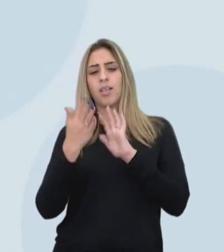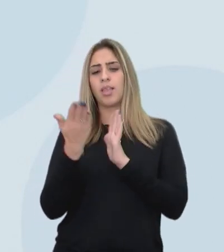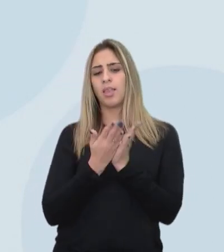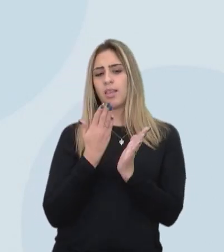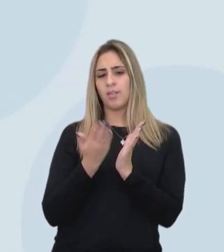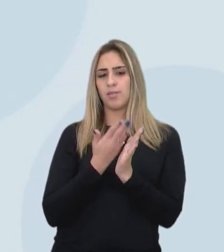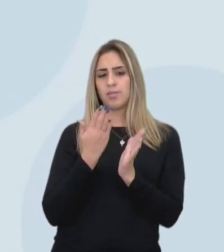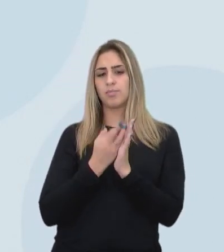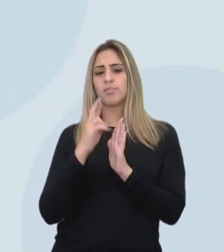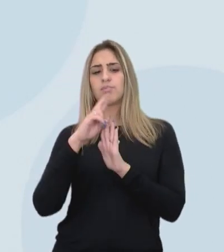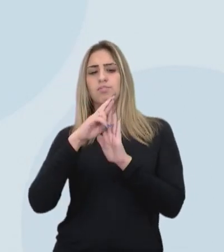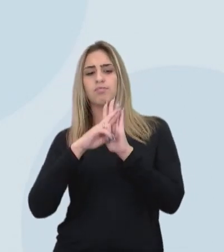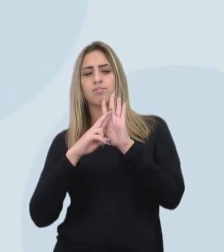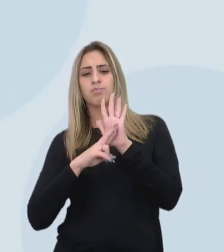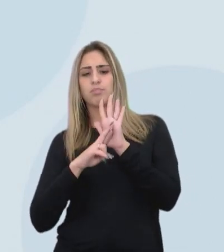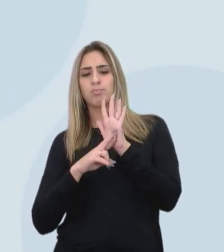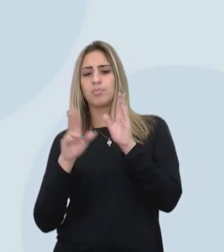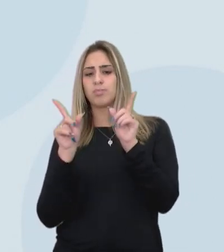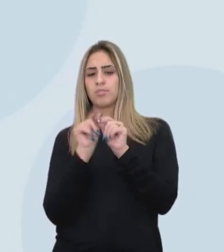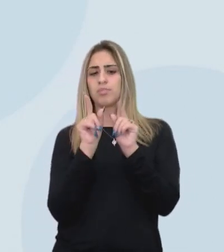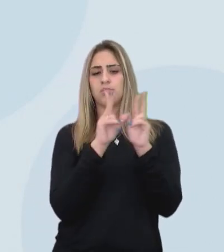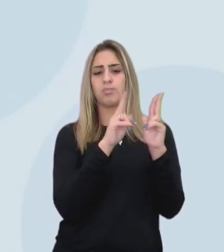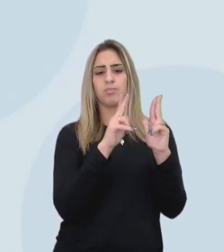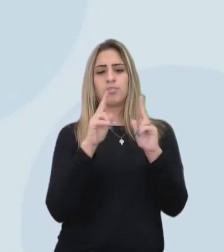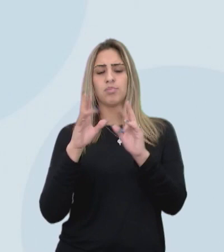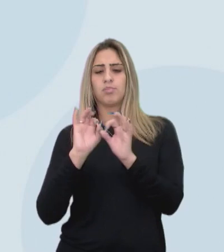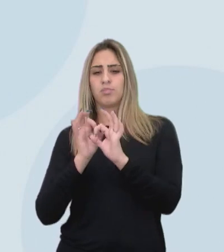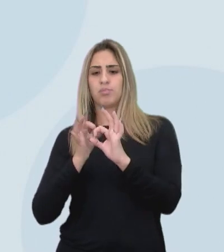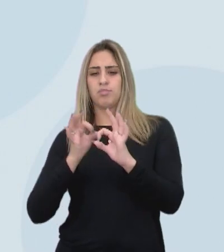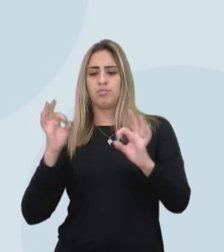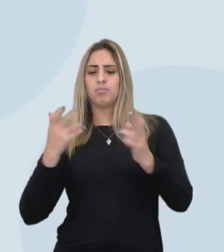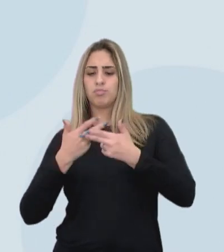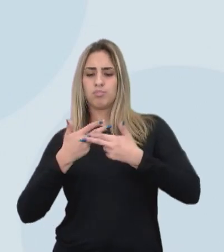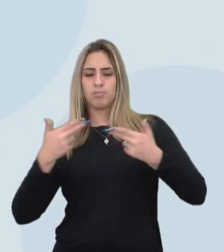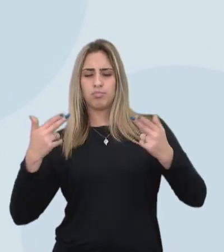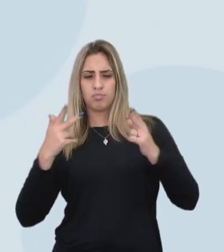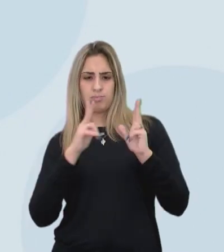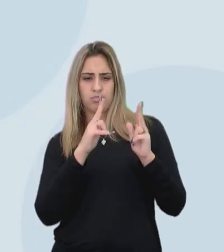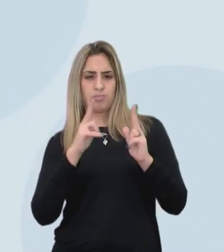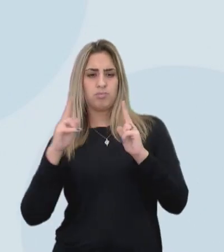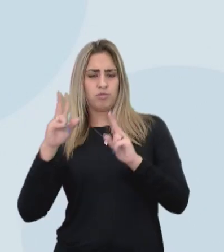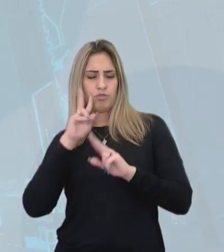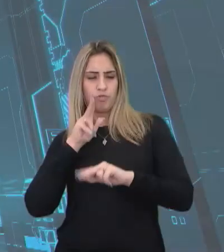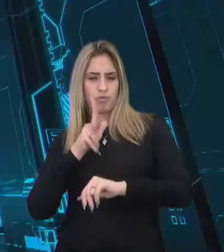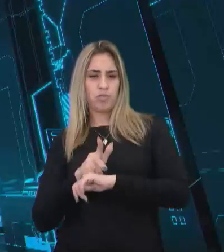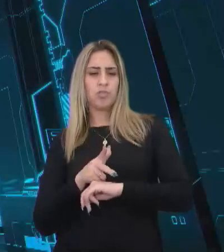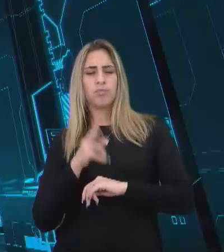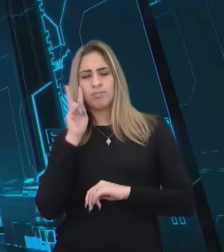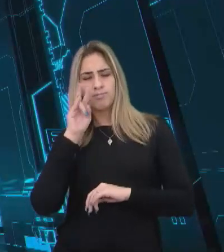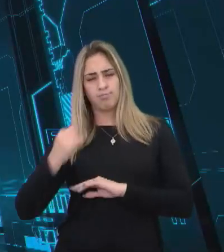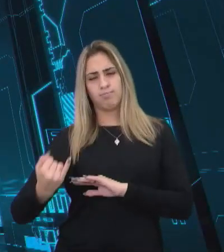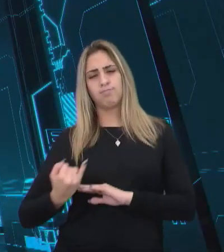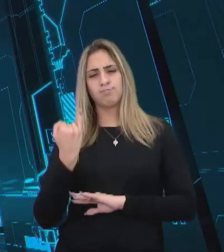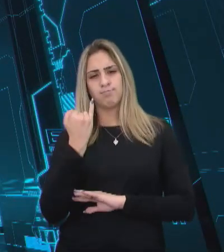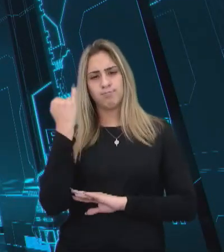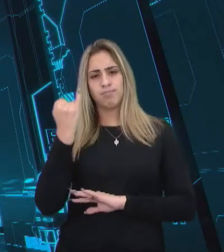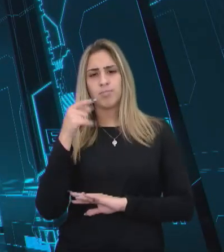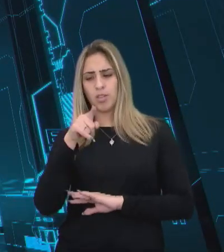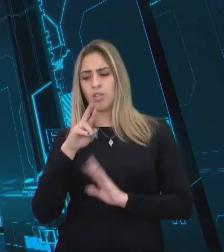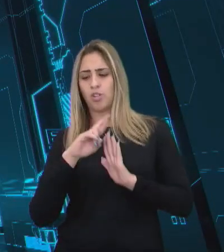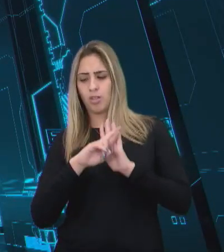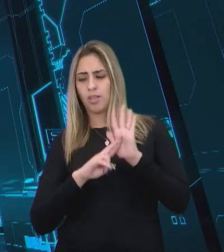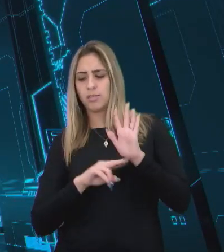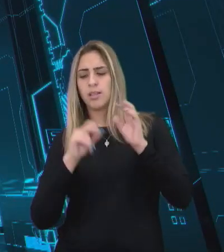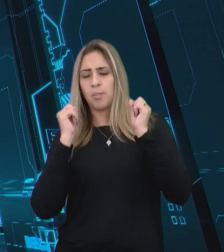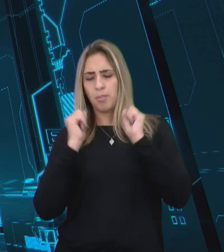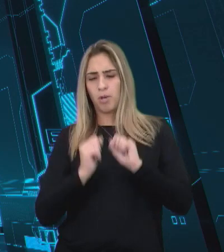livro, roteirizar curtas e longa-metragens. Olha só que importante, né, gente? O roteirista, ele